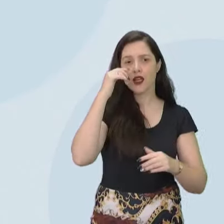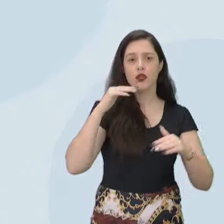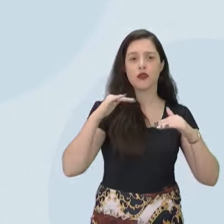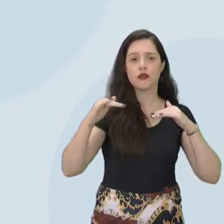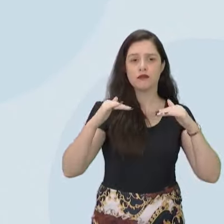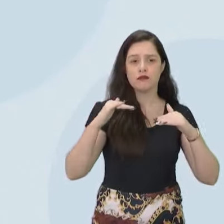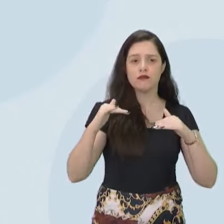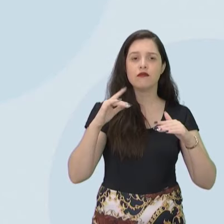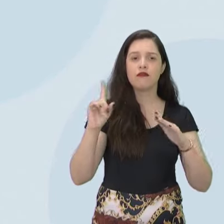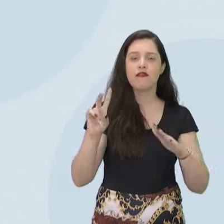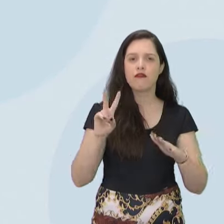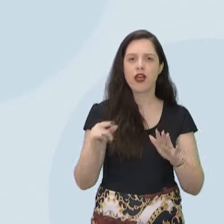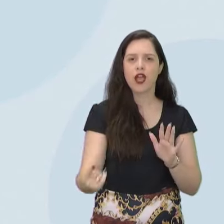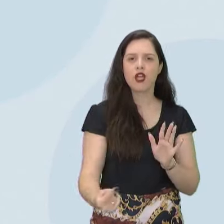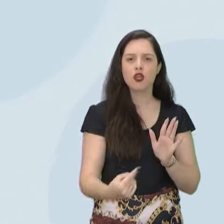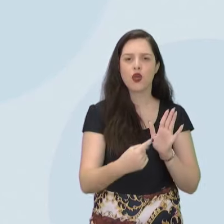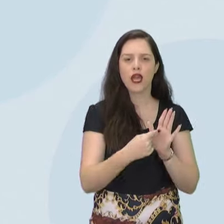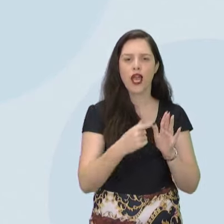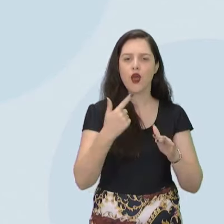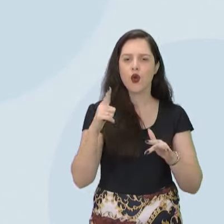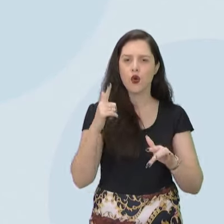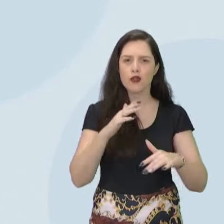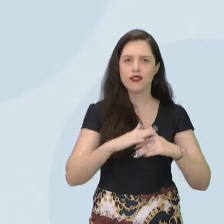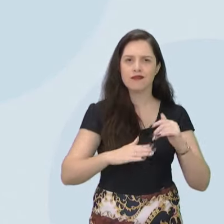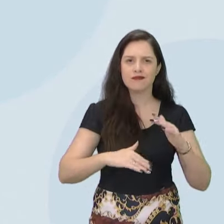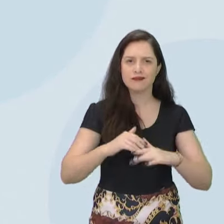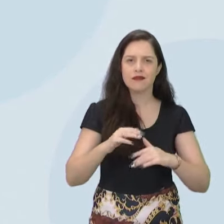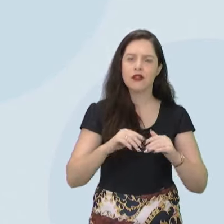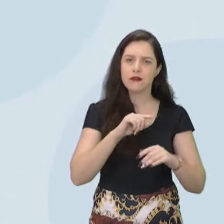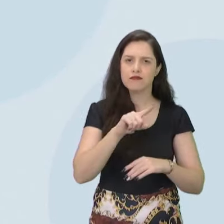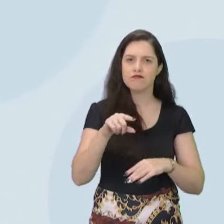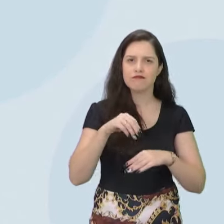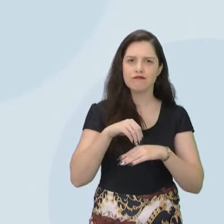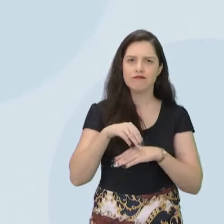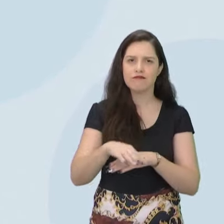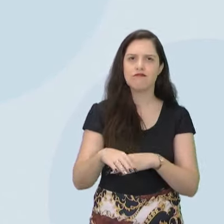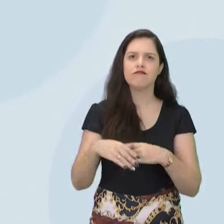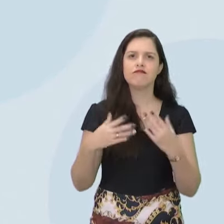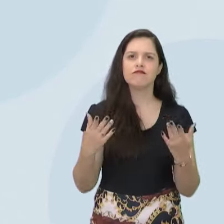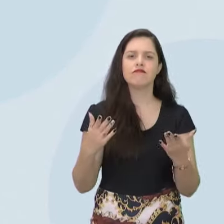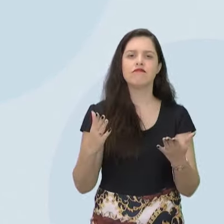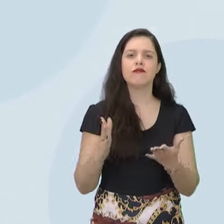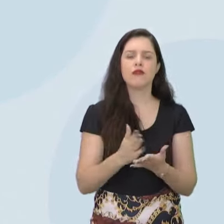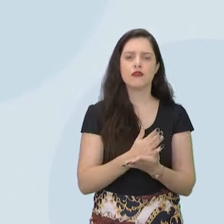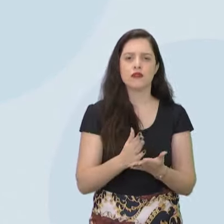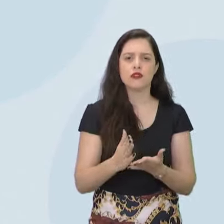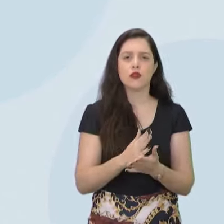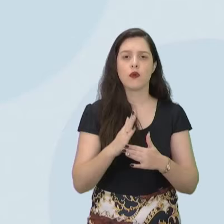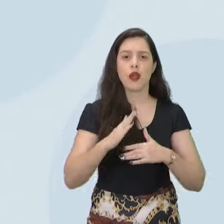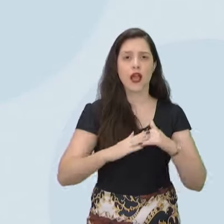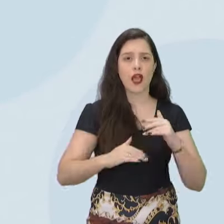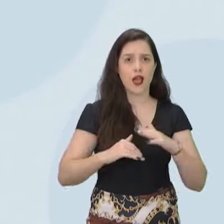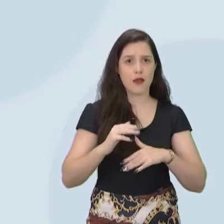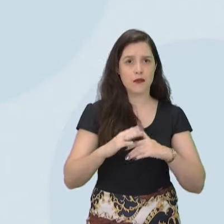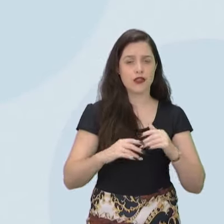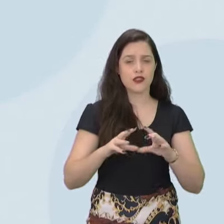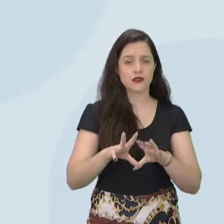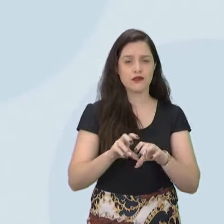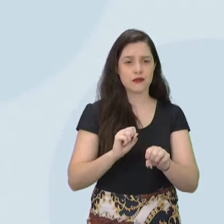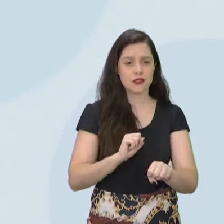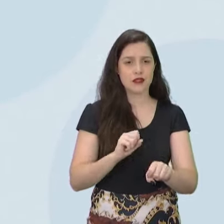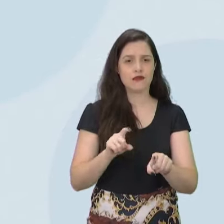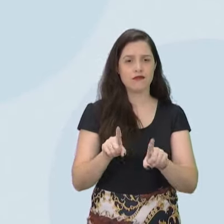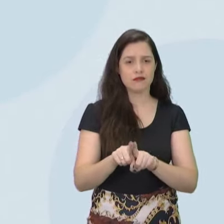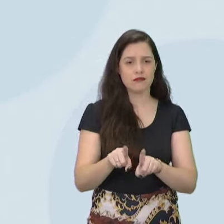vai focar em outras habilidades, né, que eu já li para vocês. As que estão em azul claro são as habilidades da formação geral básica, que